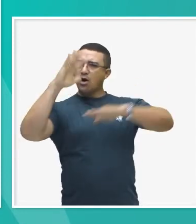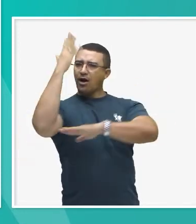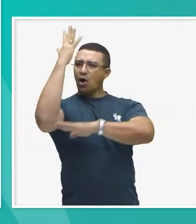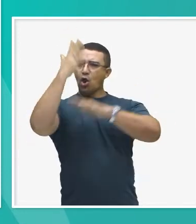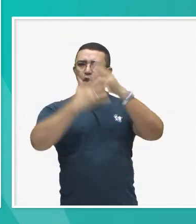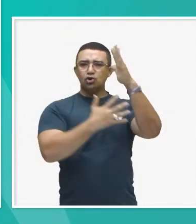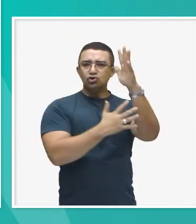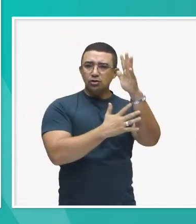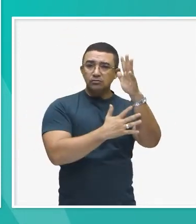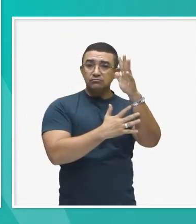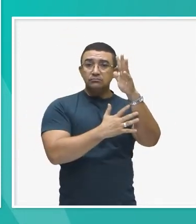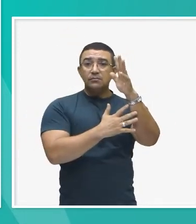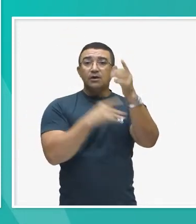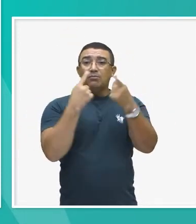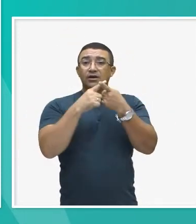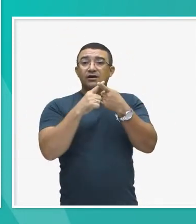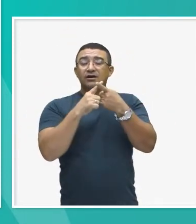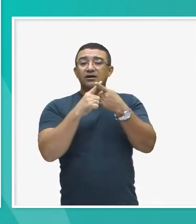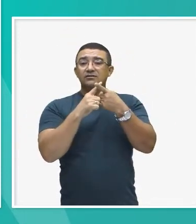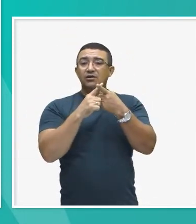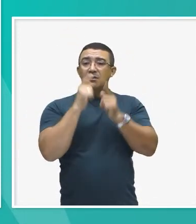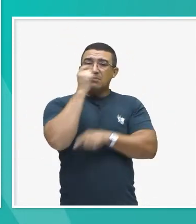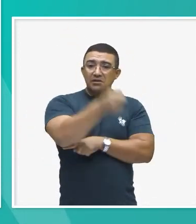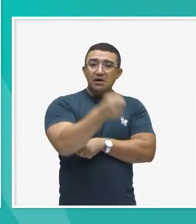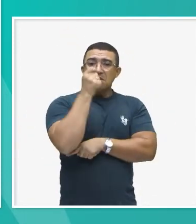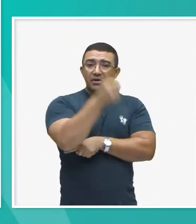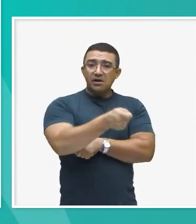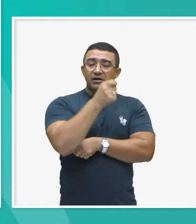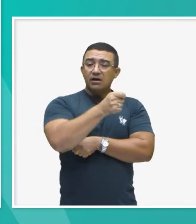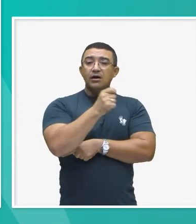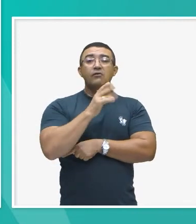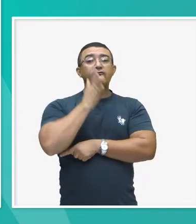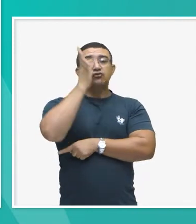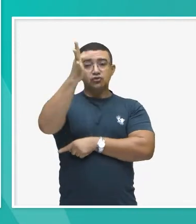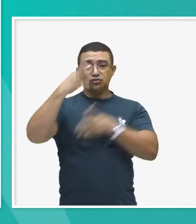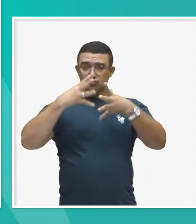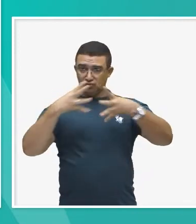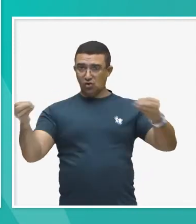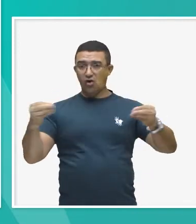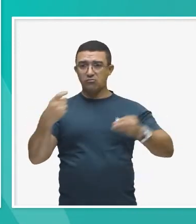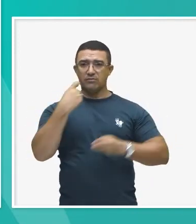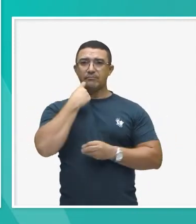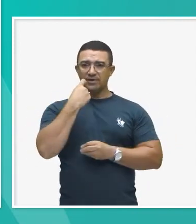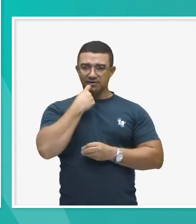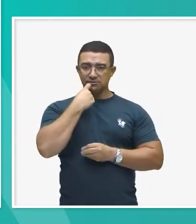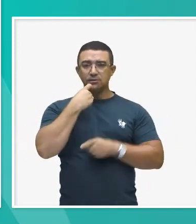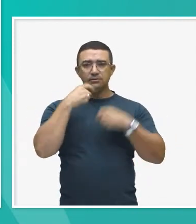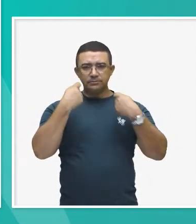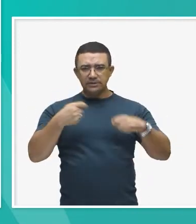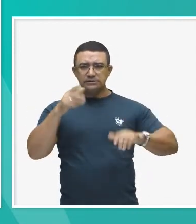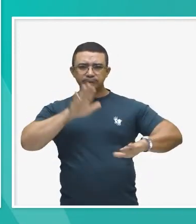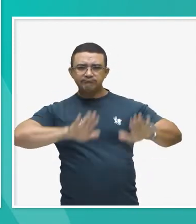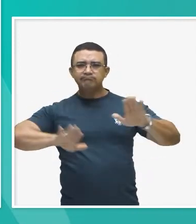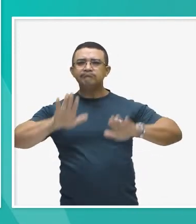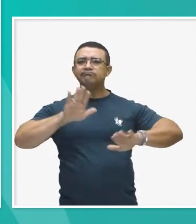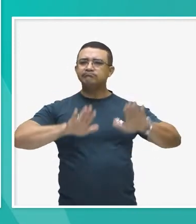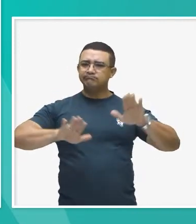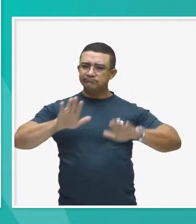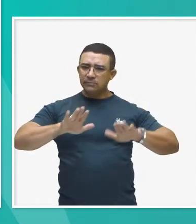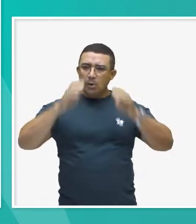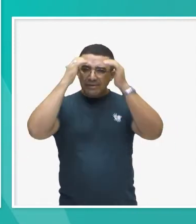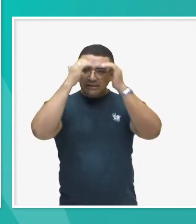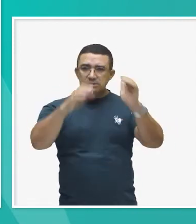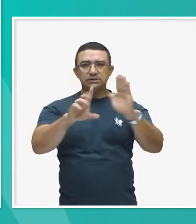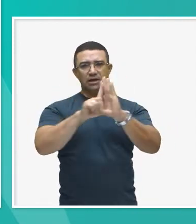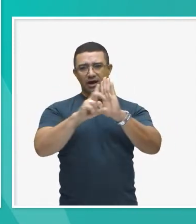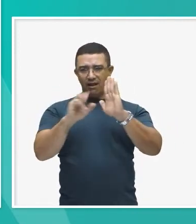não desaparecerem, né? Porque a pesca, ela é geralmente feita em larga escala também aqui na nossa região. Então temos que obedecer